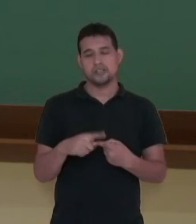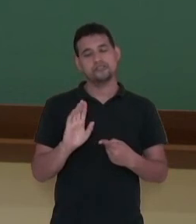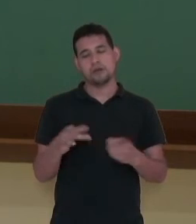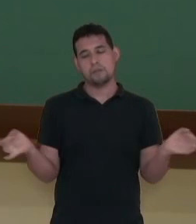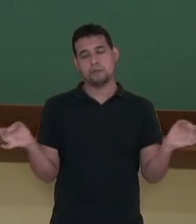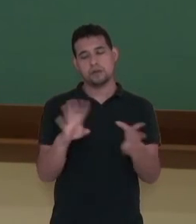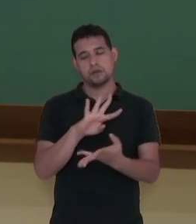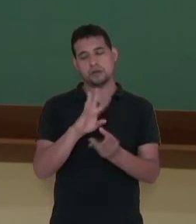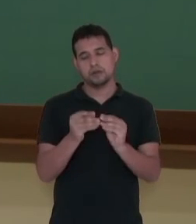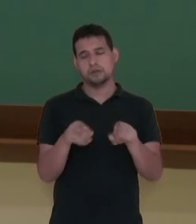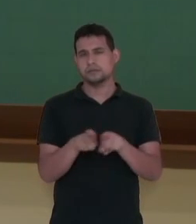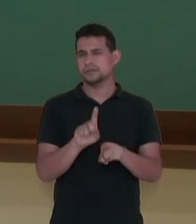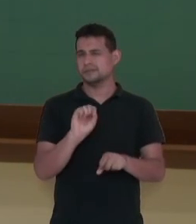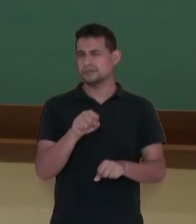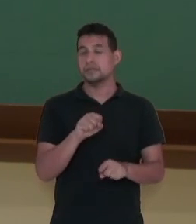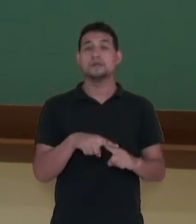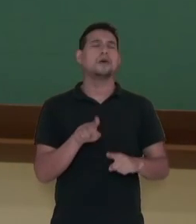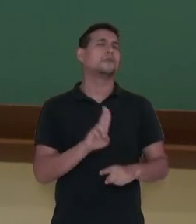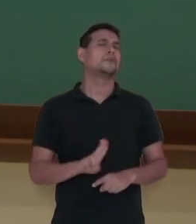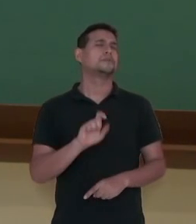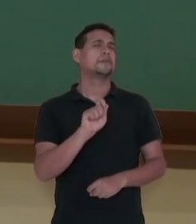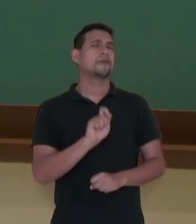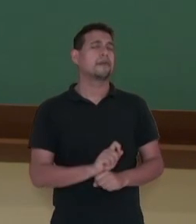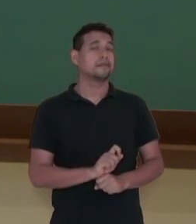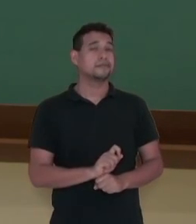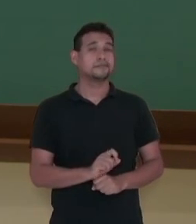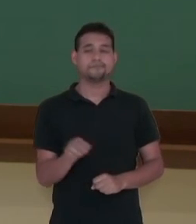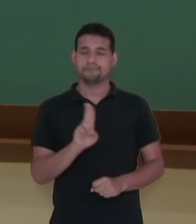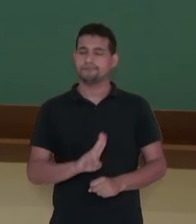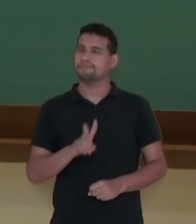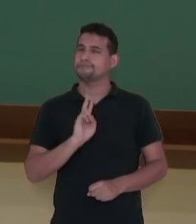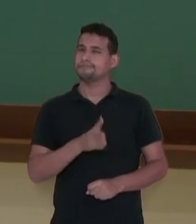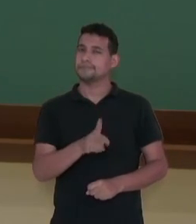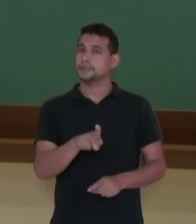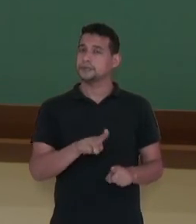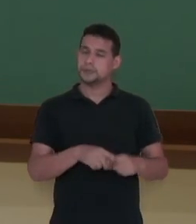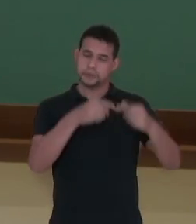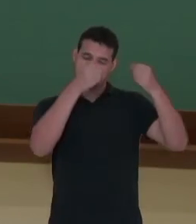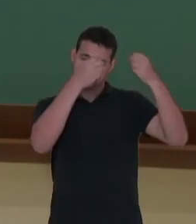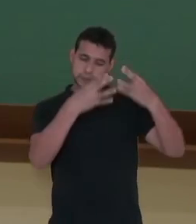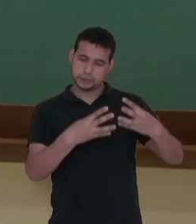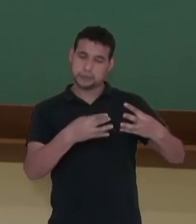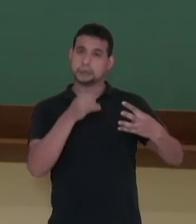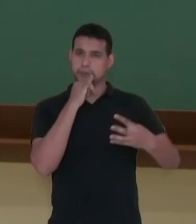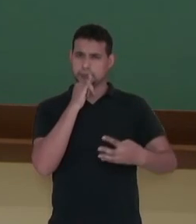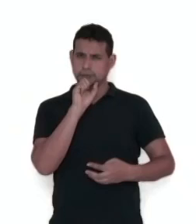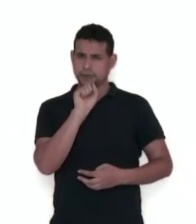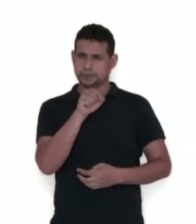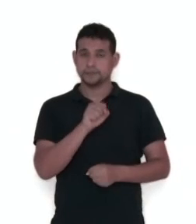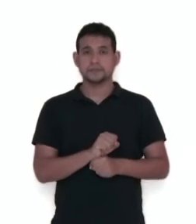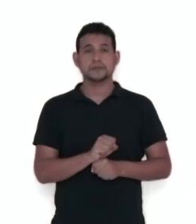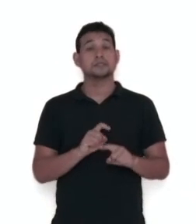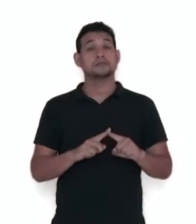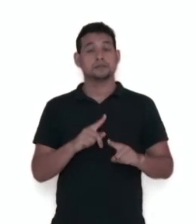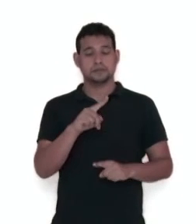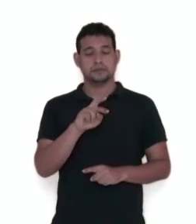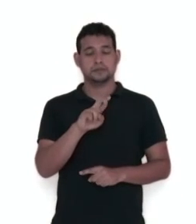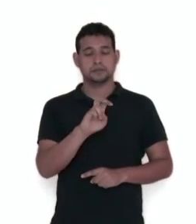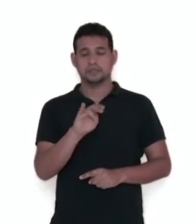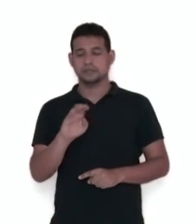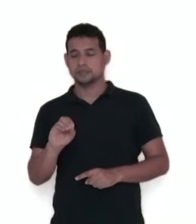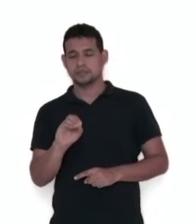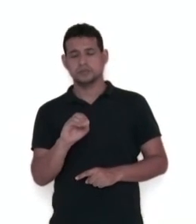e concluída, e se utiliza muito para narrativas, para narrar. El pretérito